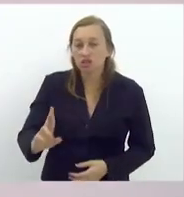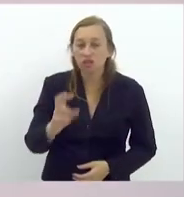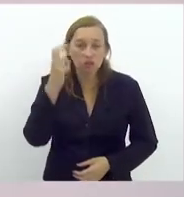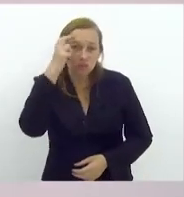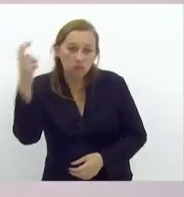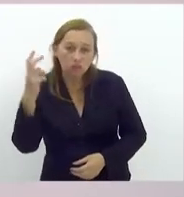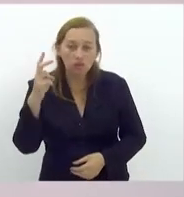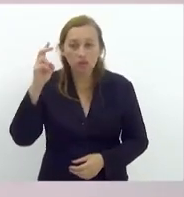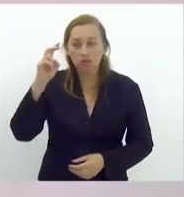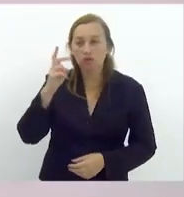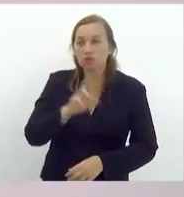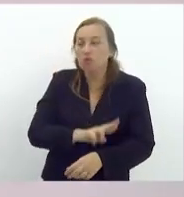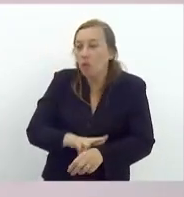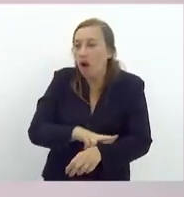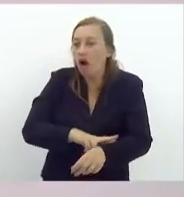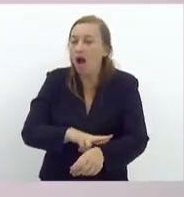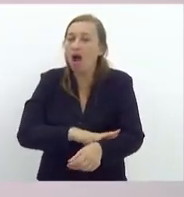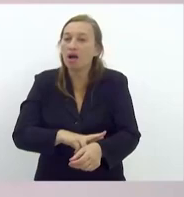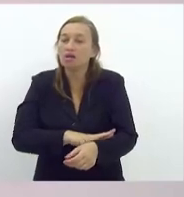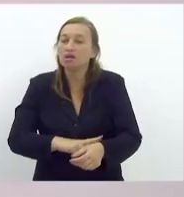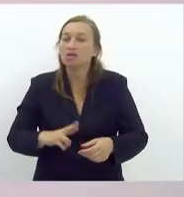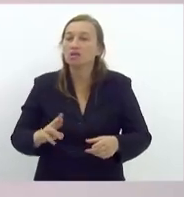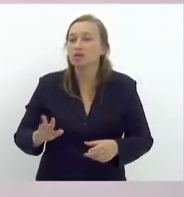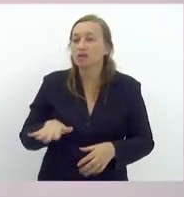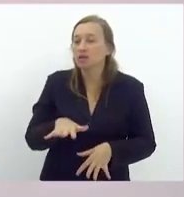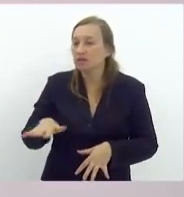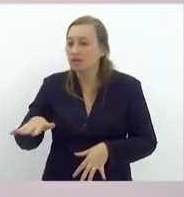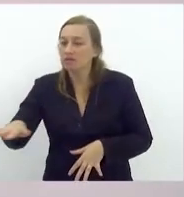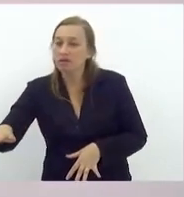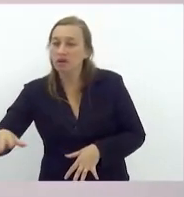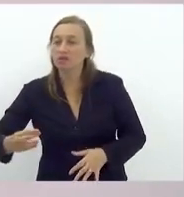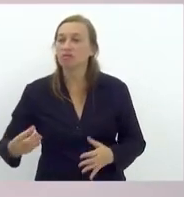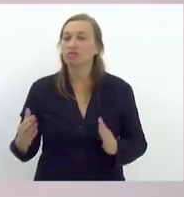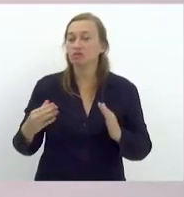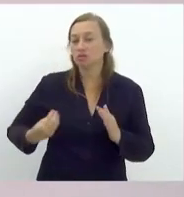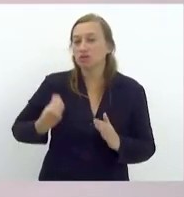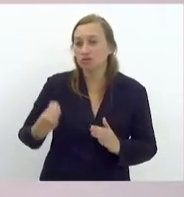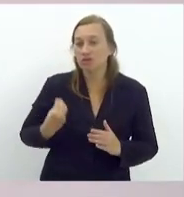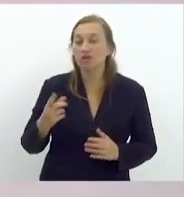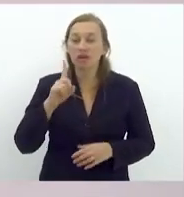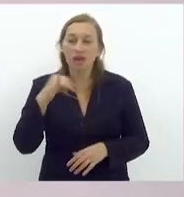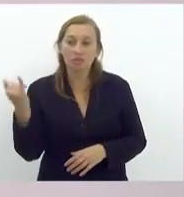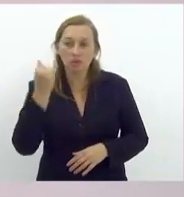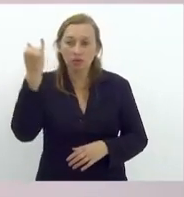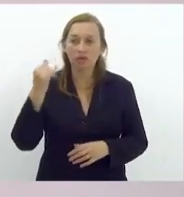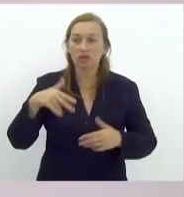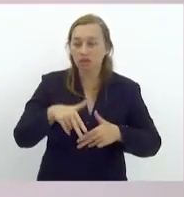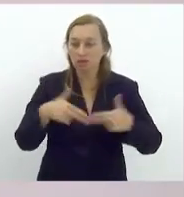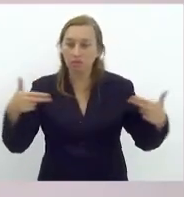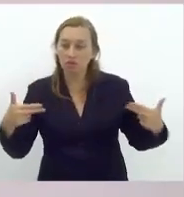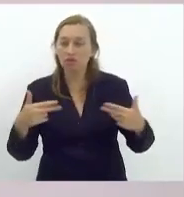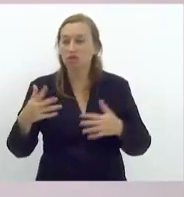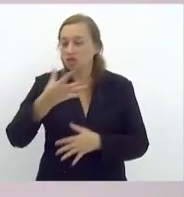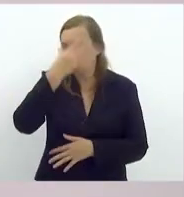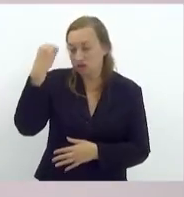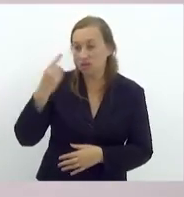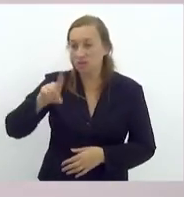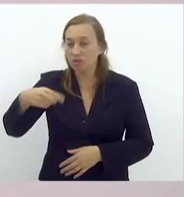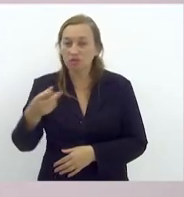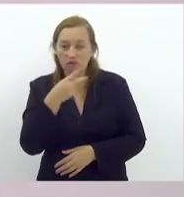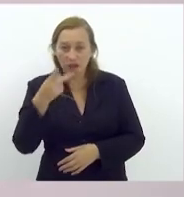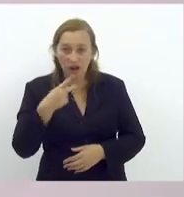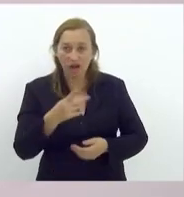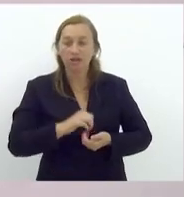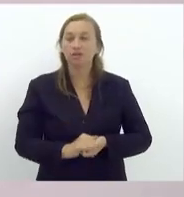a sua raça o seu jeito periférico de ser e defender o que é importante no hip hop que isso aí também tá sendo muito esquecido eu vou falar sobre isso daqui a pouco